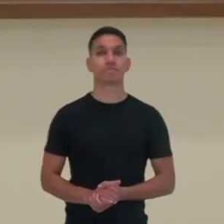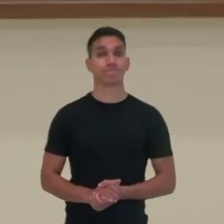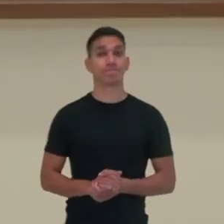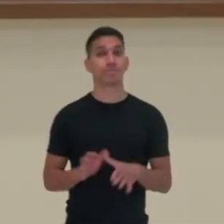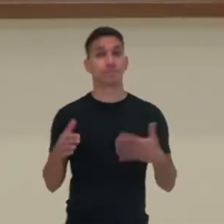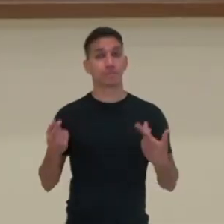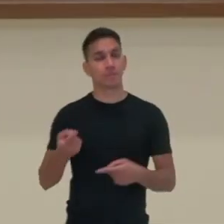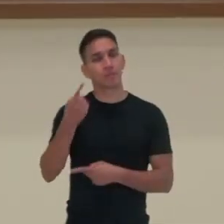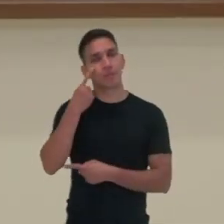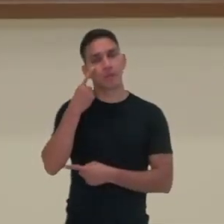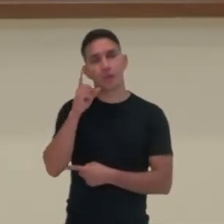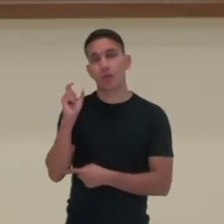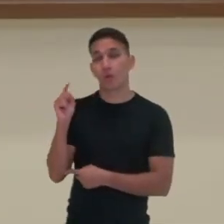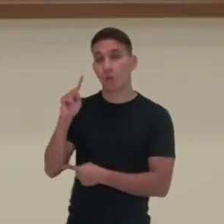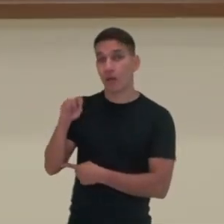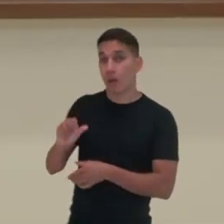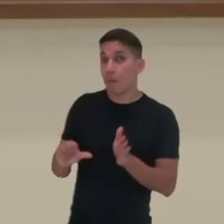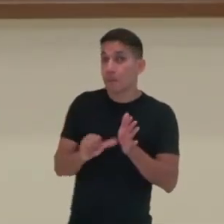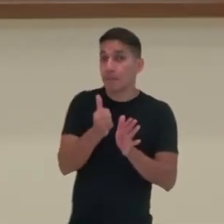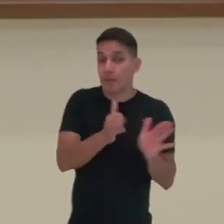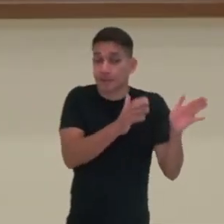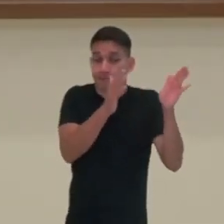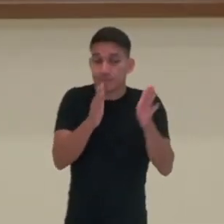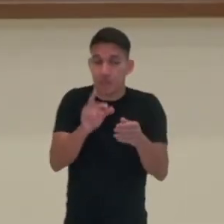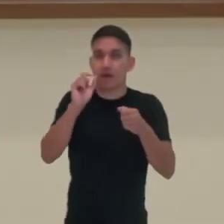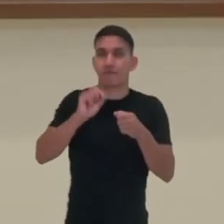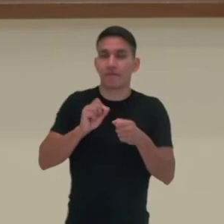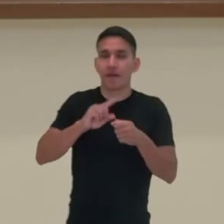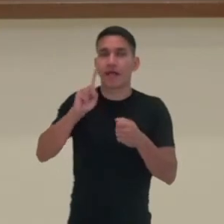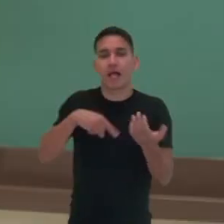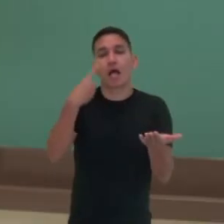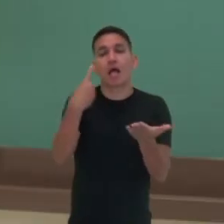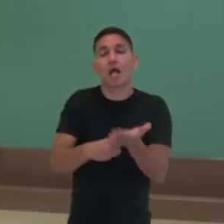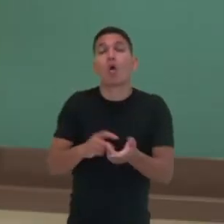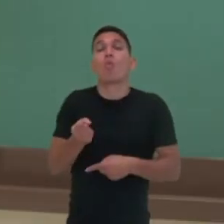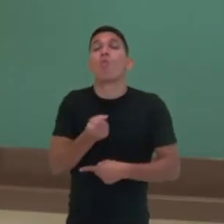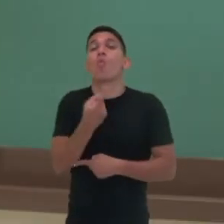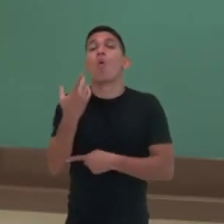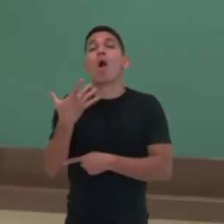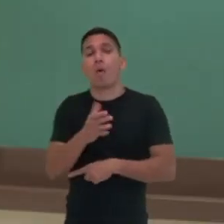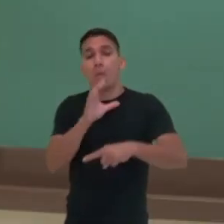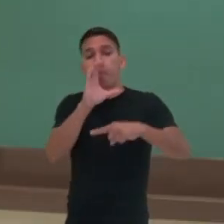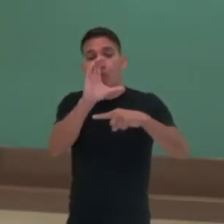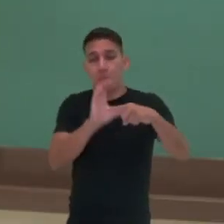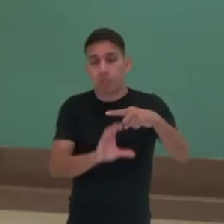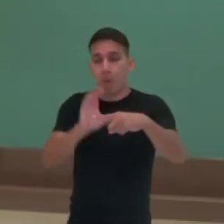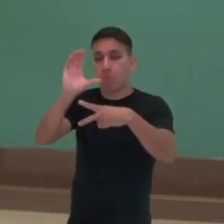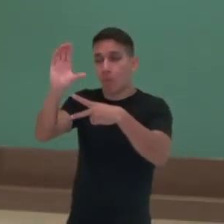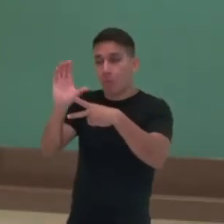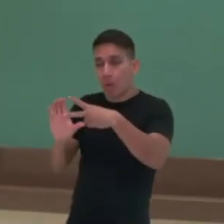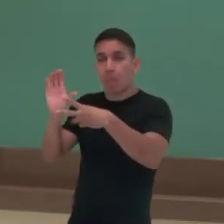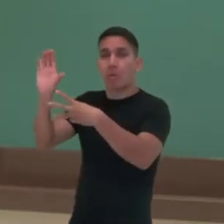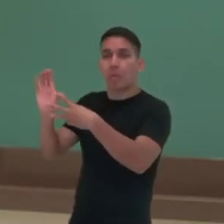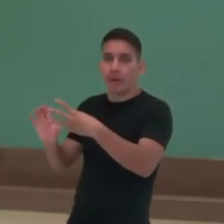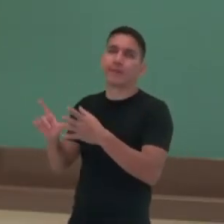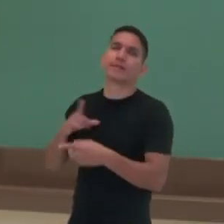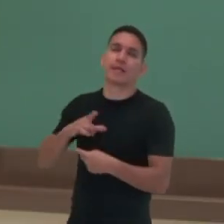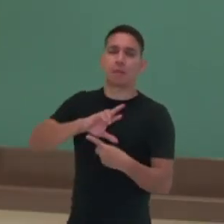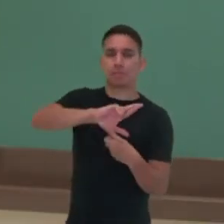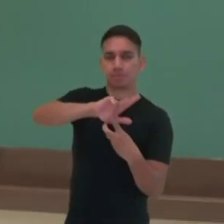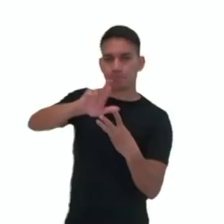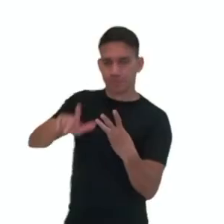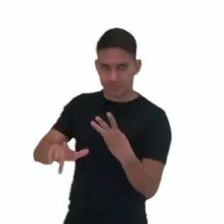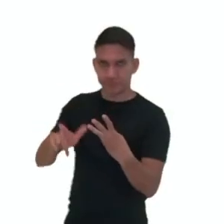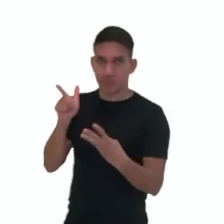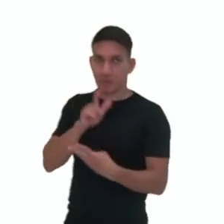Vamos lá, pessoal? Então, o primeiro passo é a gente determinar a razão, as 3 razões nesse exercício.